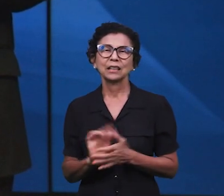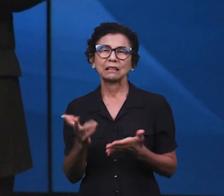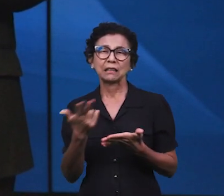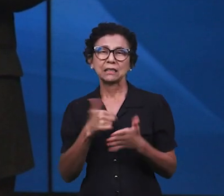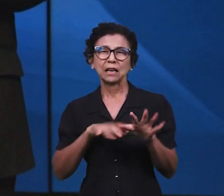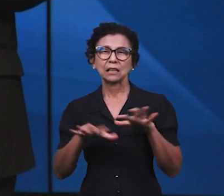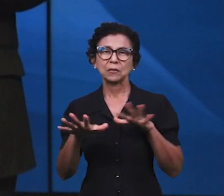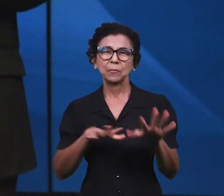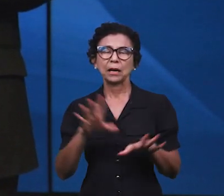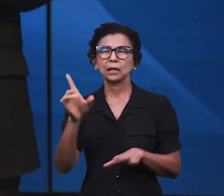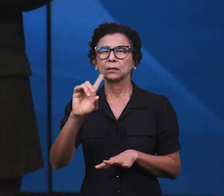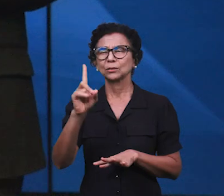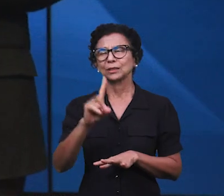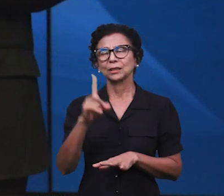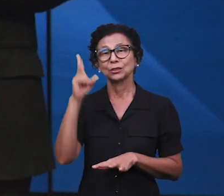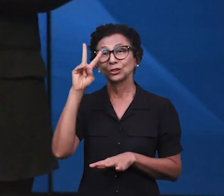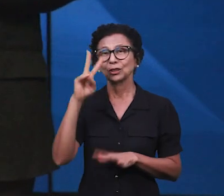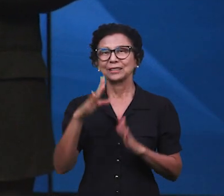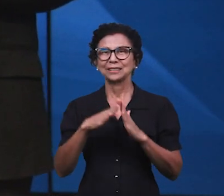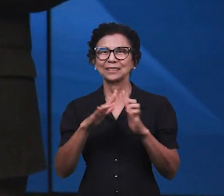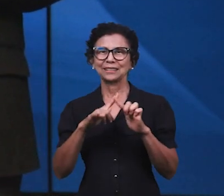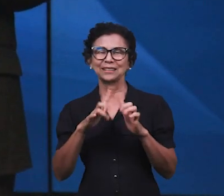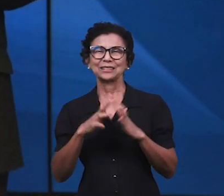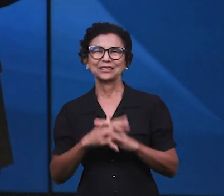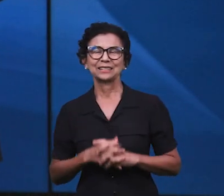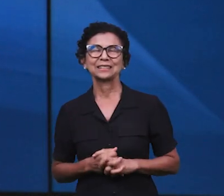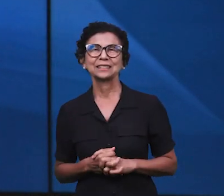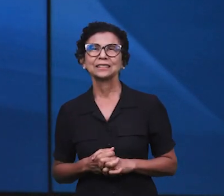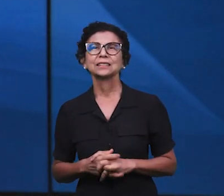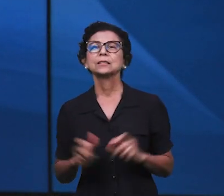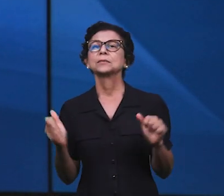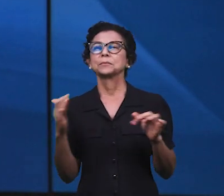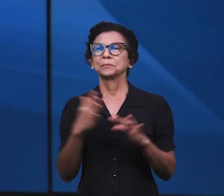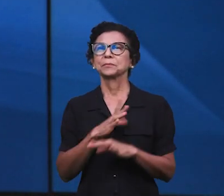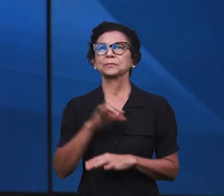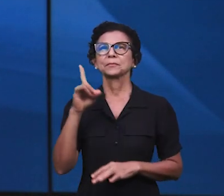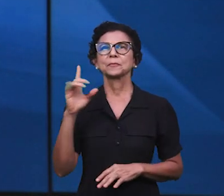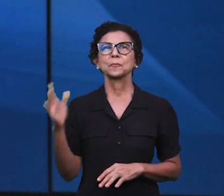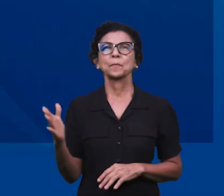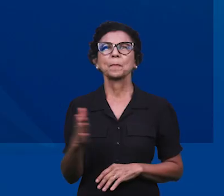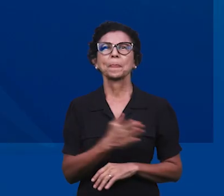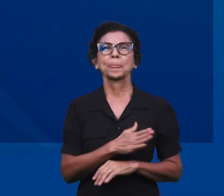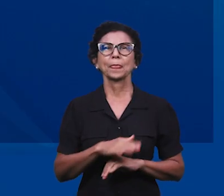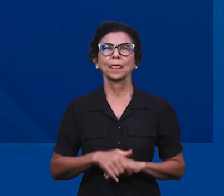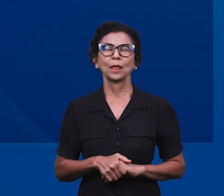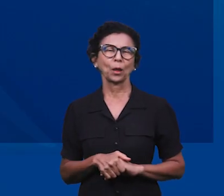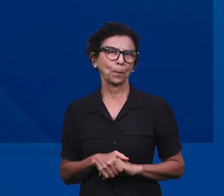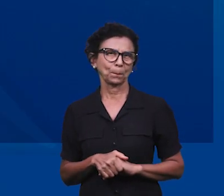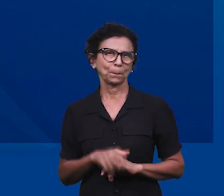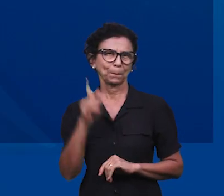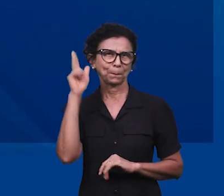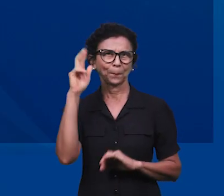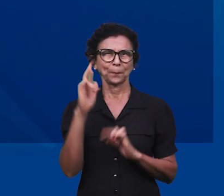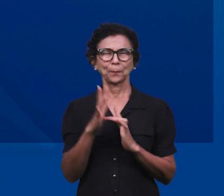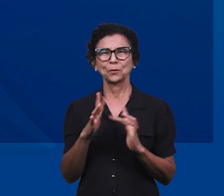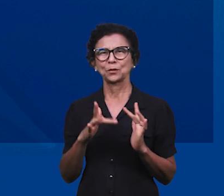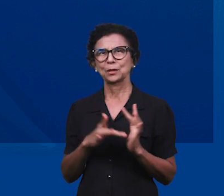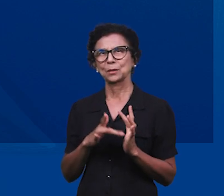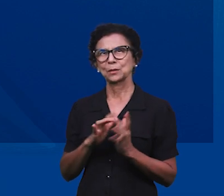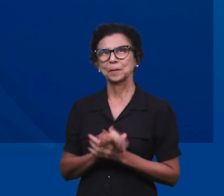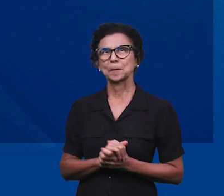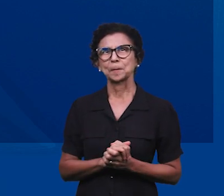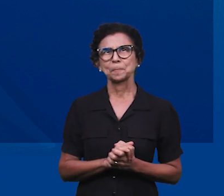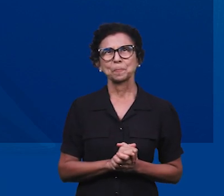assistindo a historinha da igreja. Que coisa maravilhosa. Vamos ver isso então e vamos glorificar o Senhor por isso. A paz do Senhor